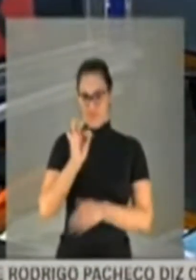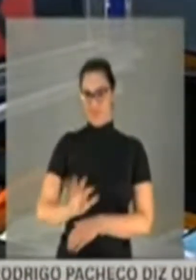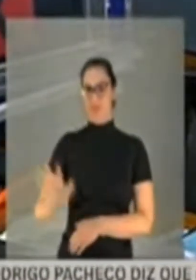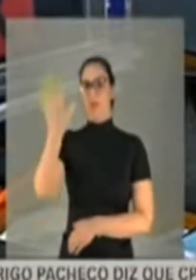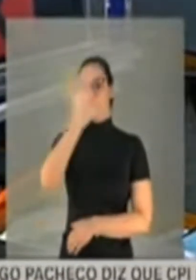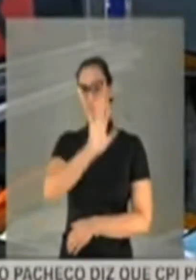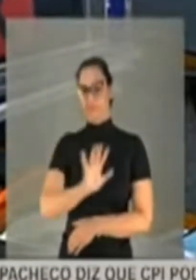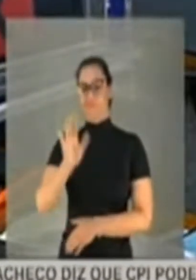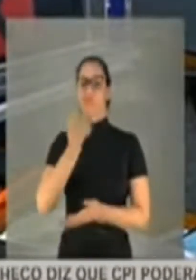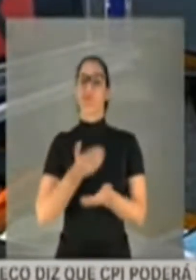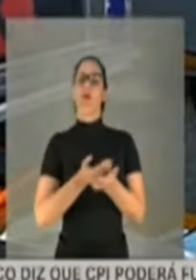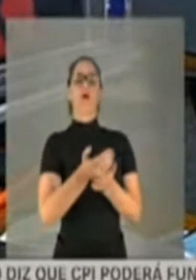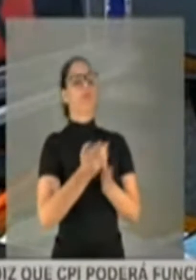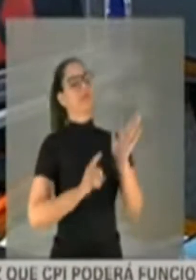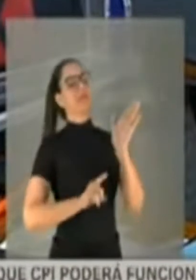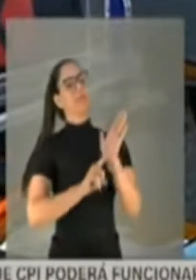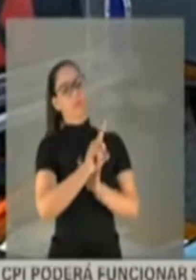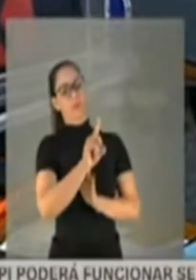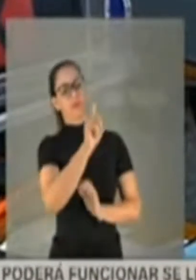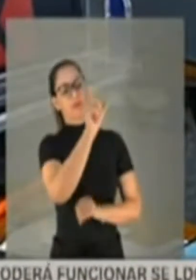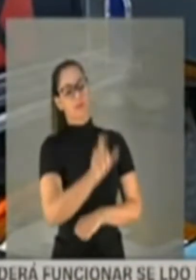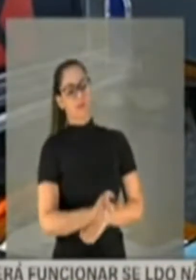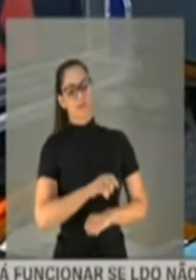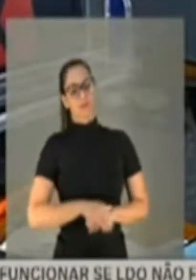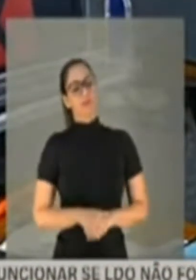Eu queria começar perguntando aqui, Vossa Senhoria